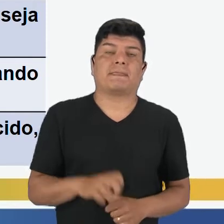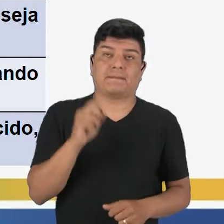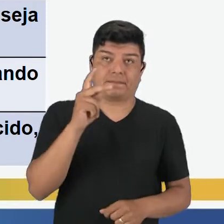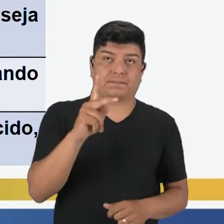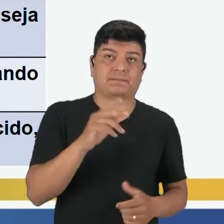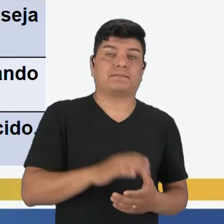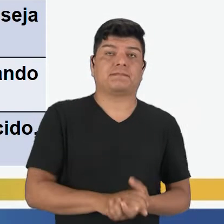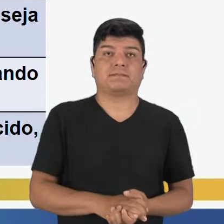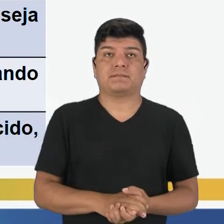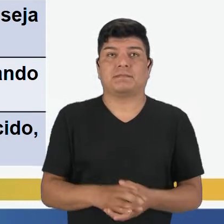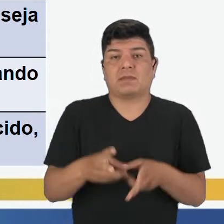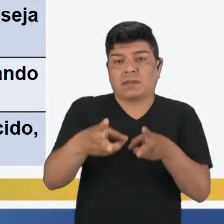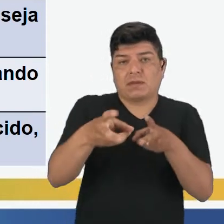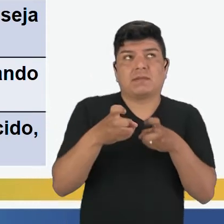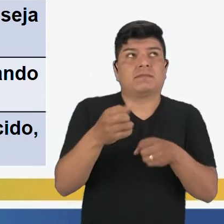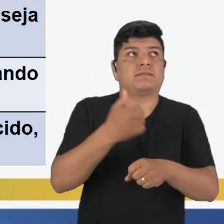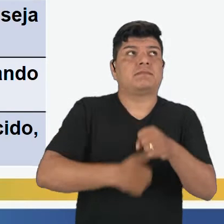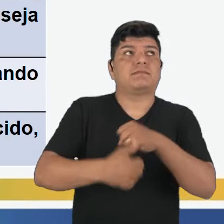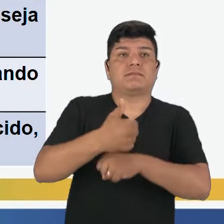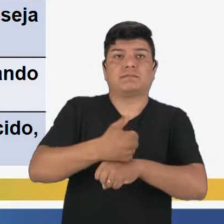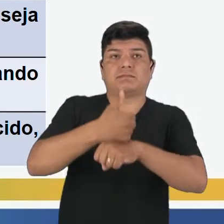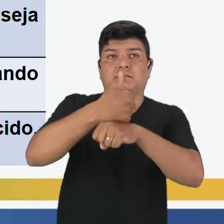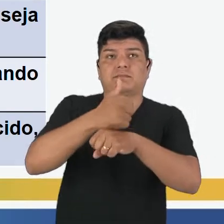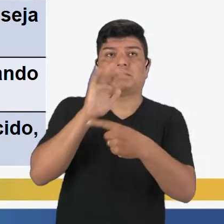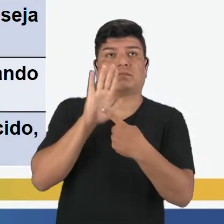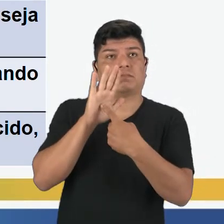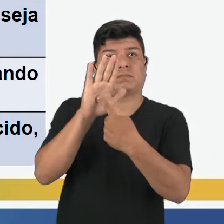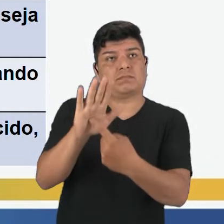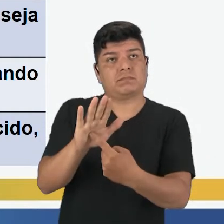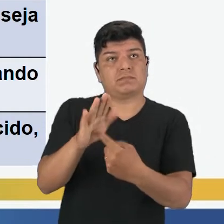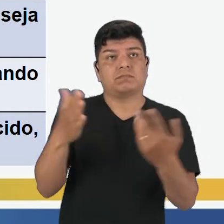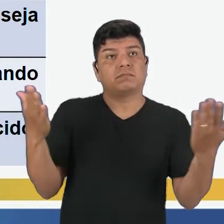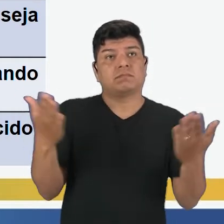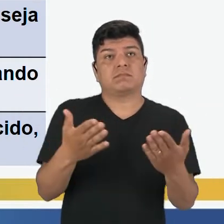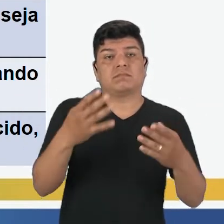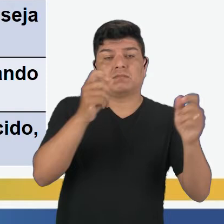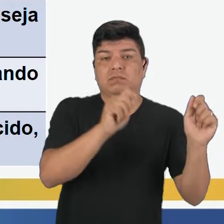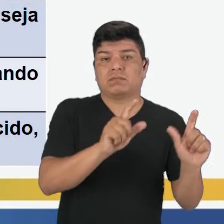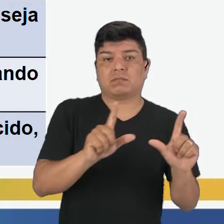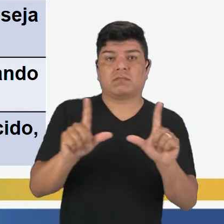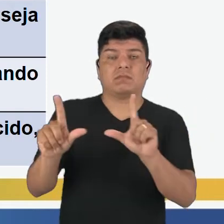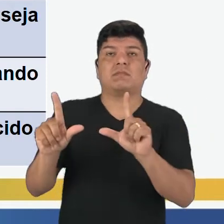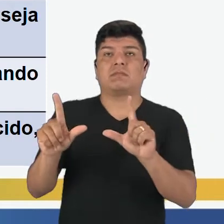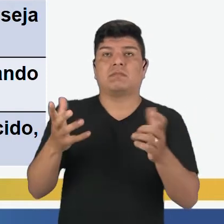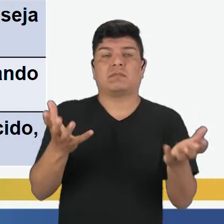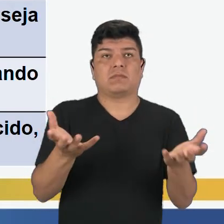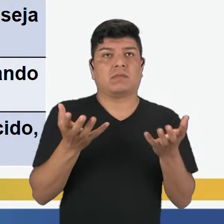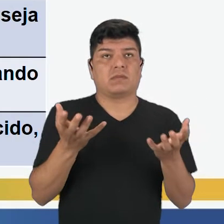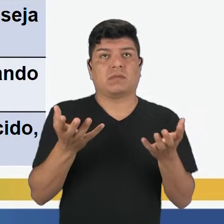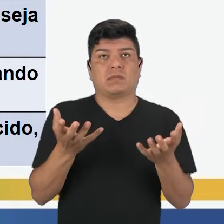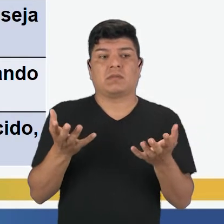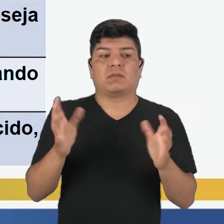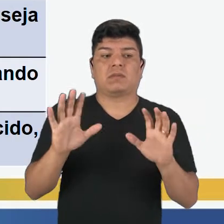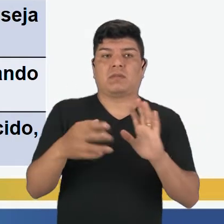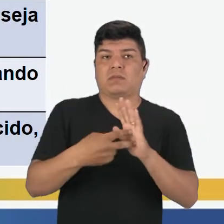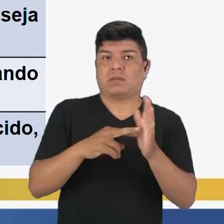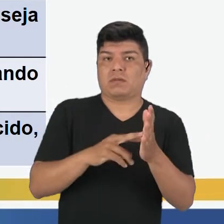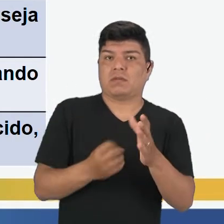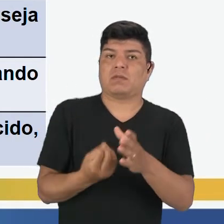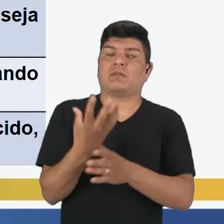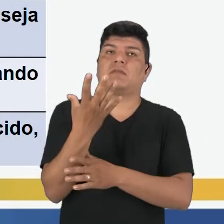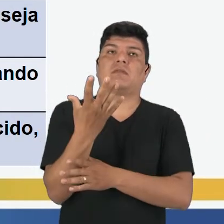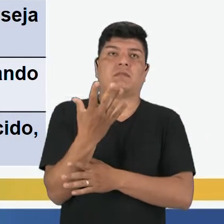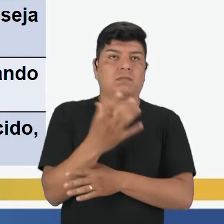ok? Identificando líderes que se destacam. Agora, nesse slide, a gente quer, num certo sentido,